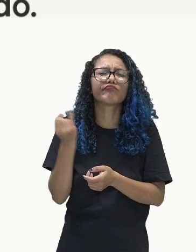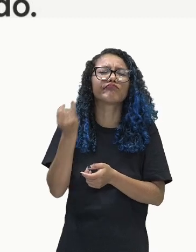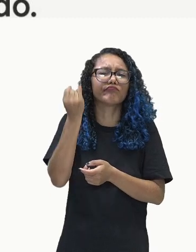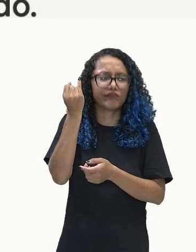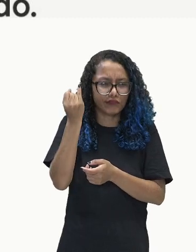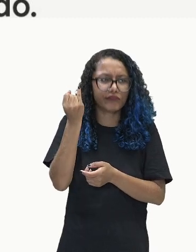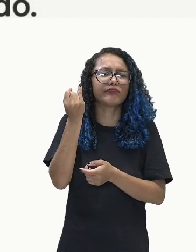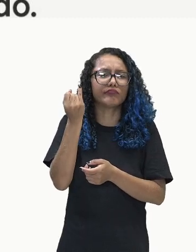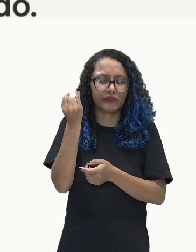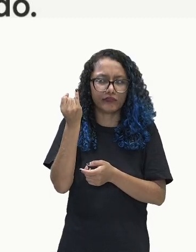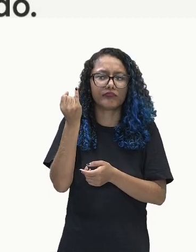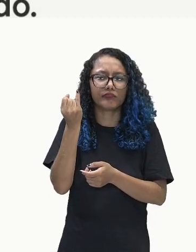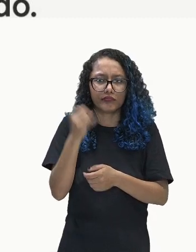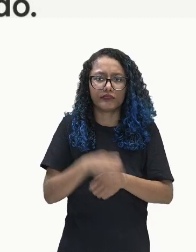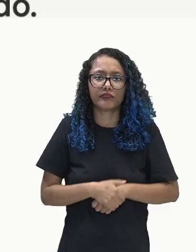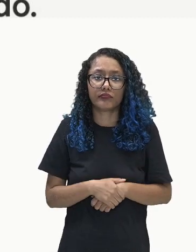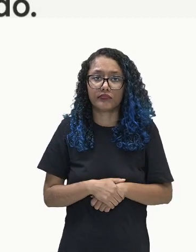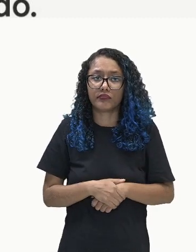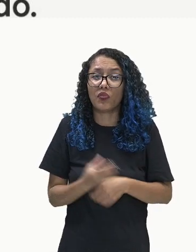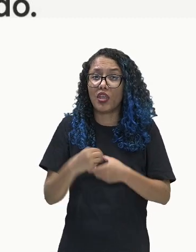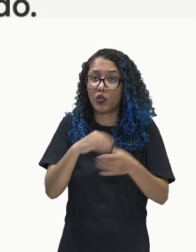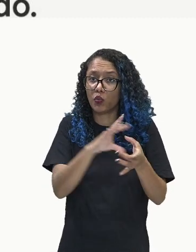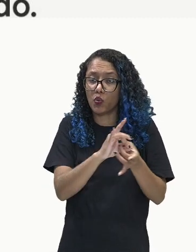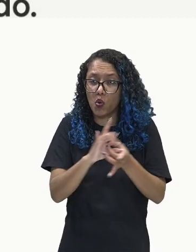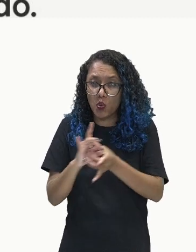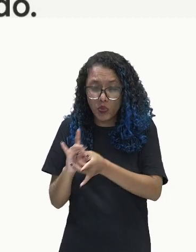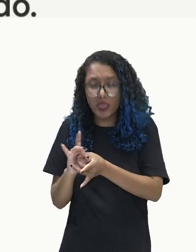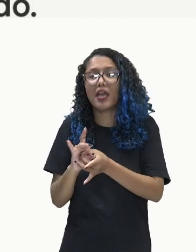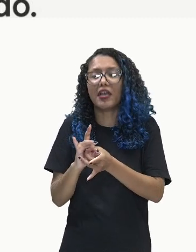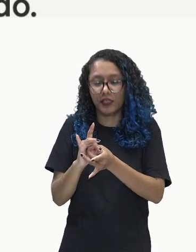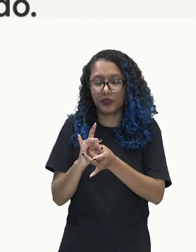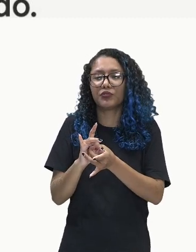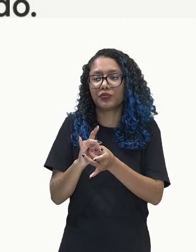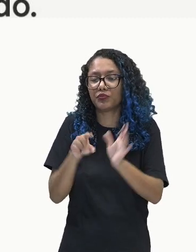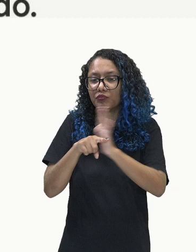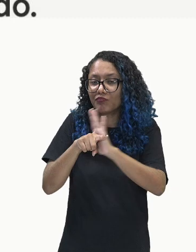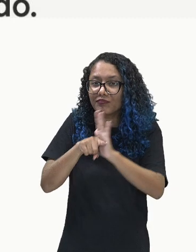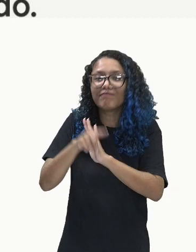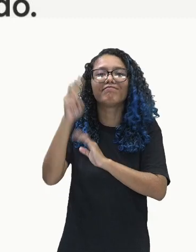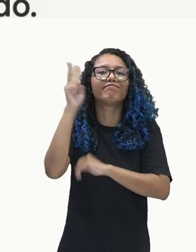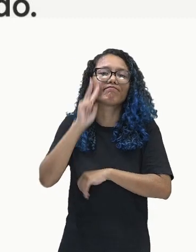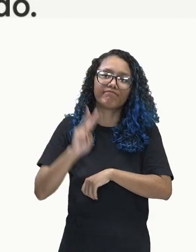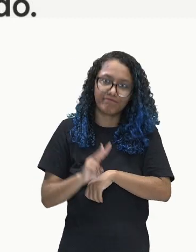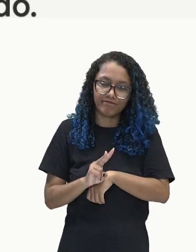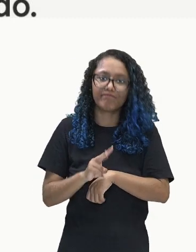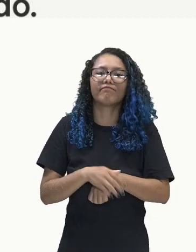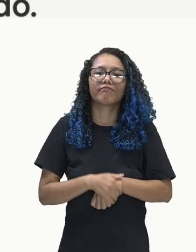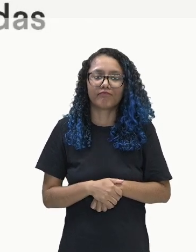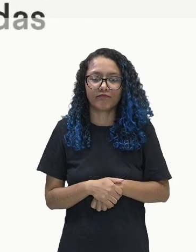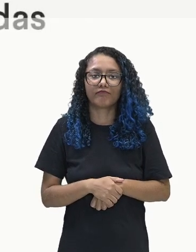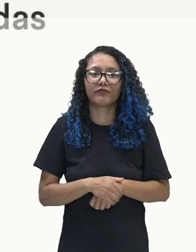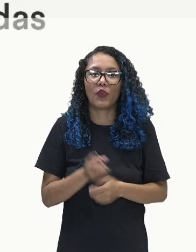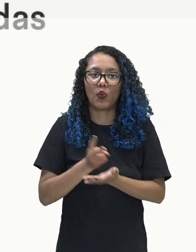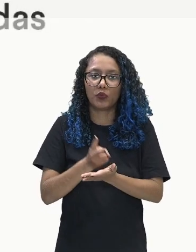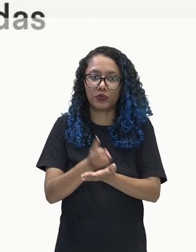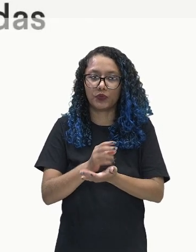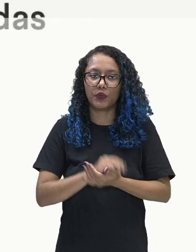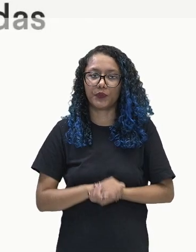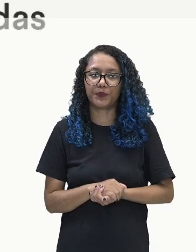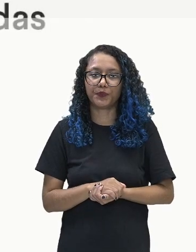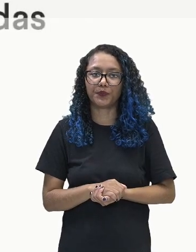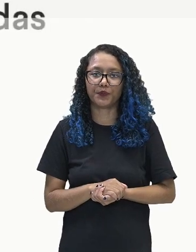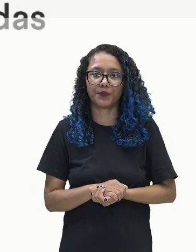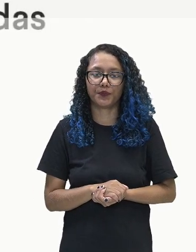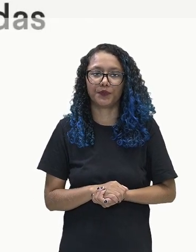figura nos primórdios da investigação histórica. Vamos então seguir com o texto. Vamos lá, gente. Afinal de